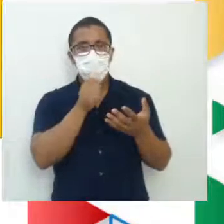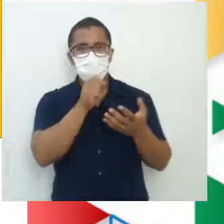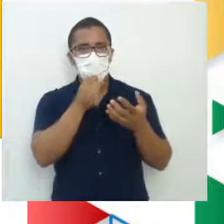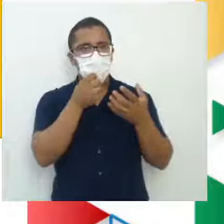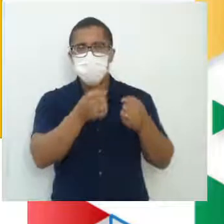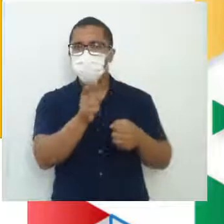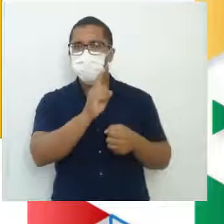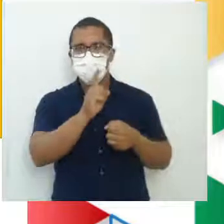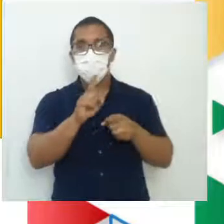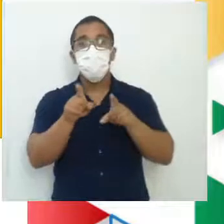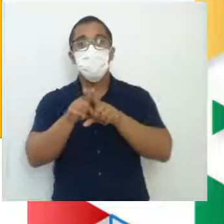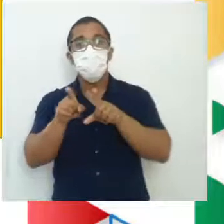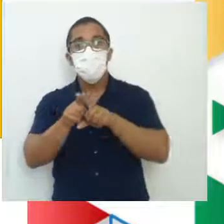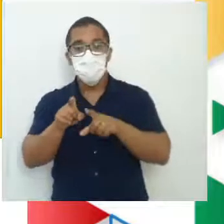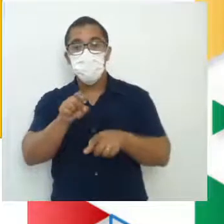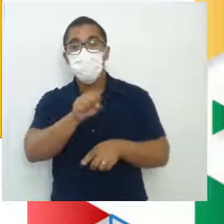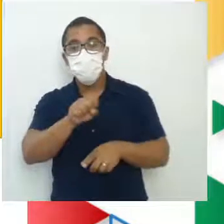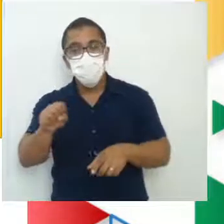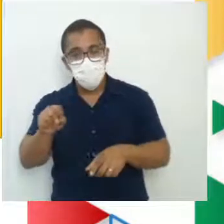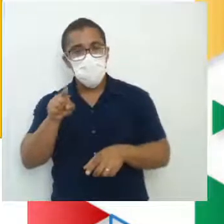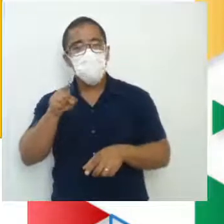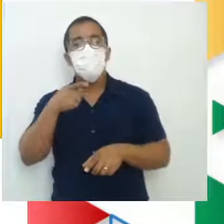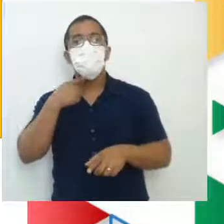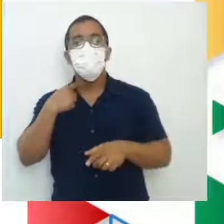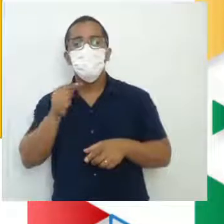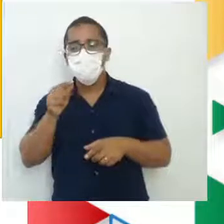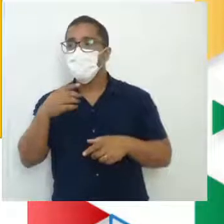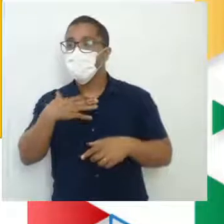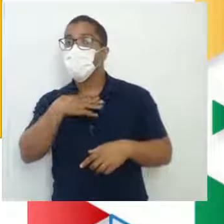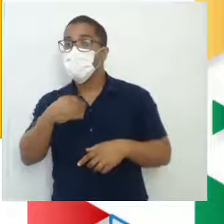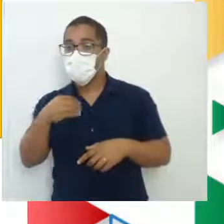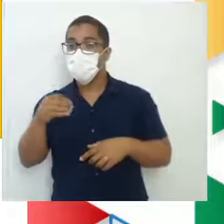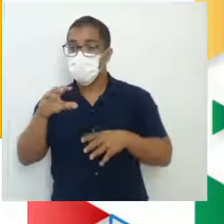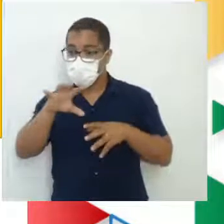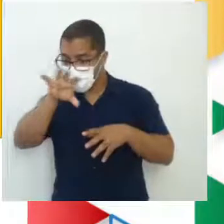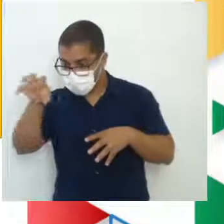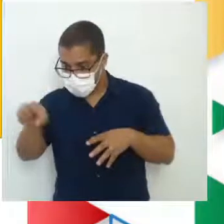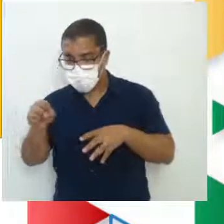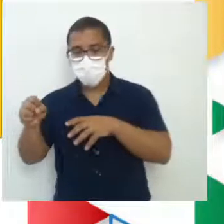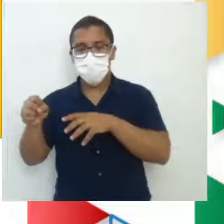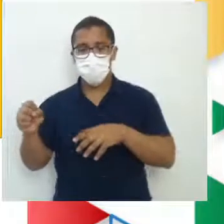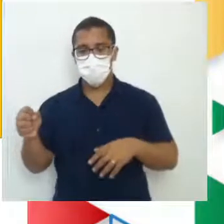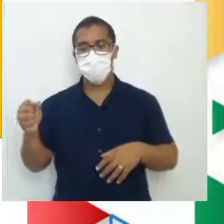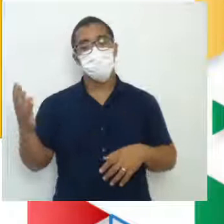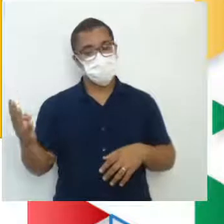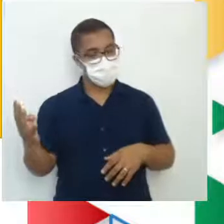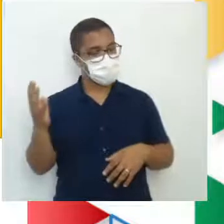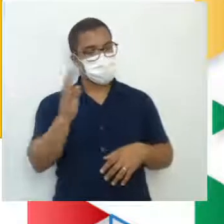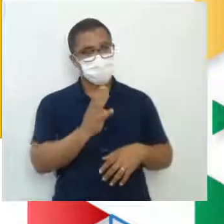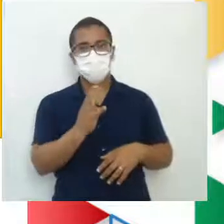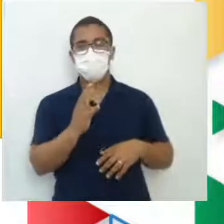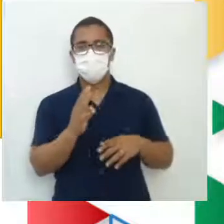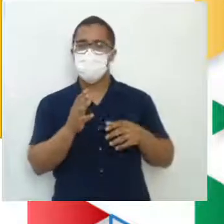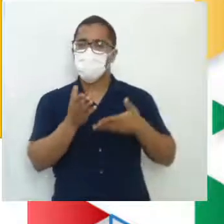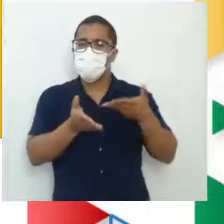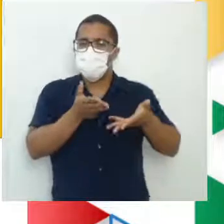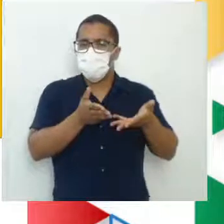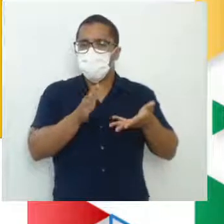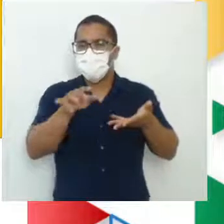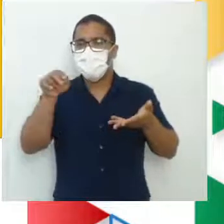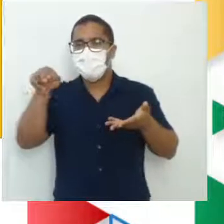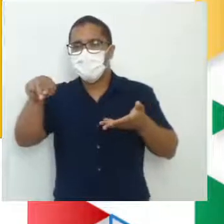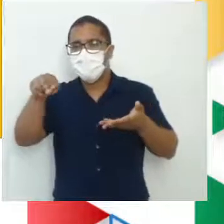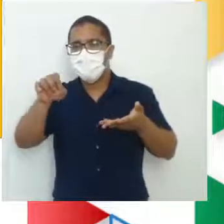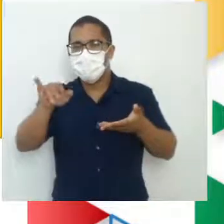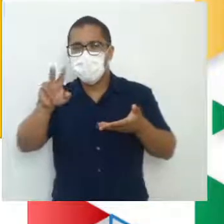a guarda dos seus filhos, meninos, os estudos das crianças, etc. Então Neiva saiu de